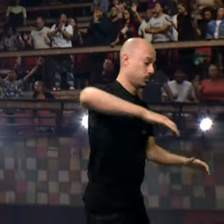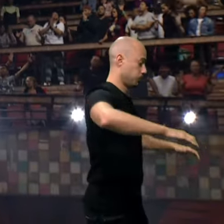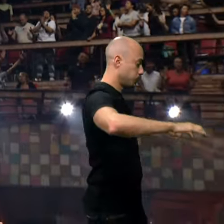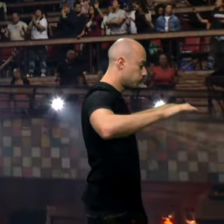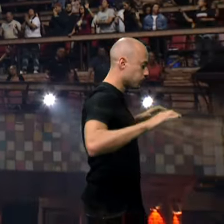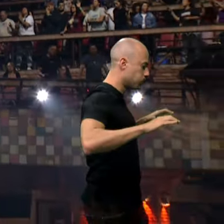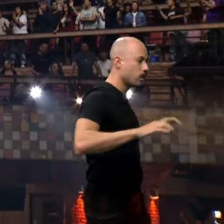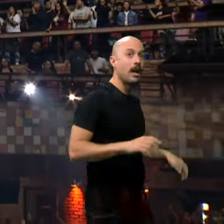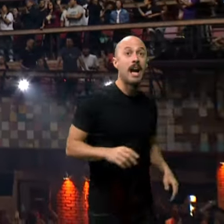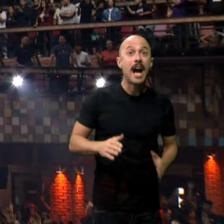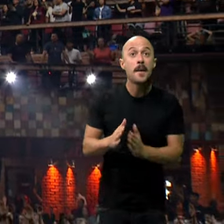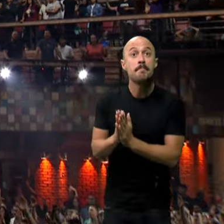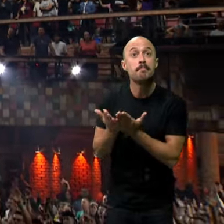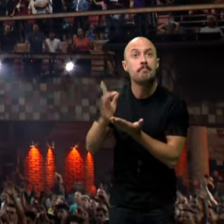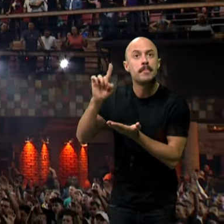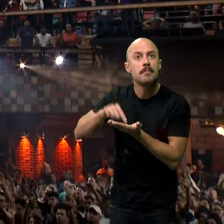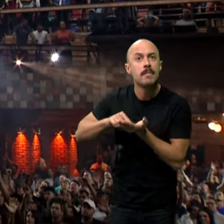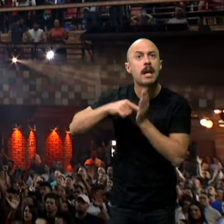Samaria.